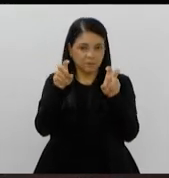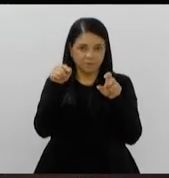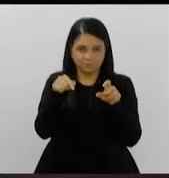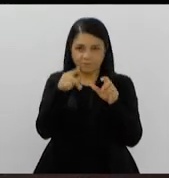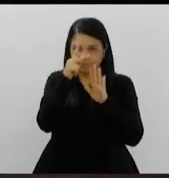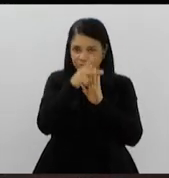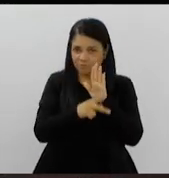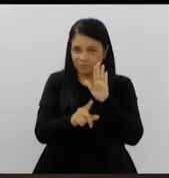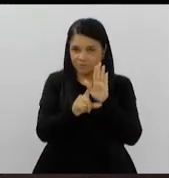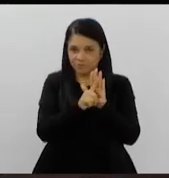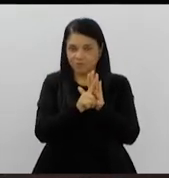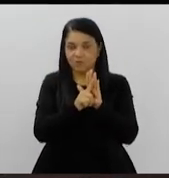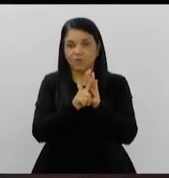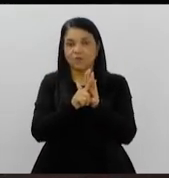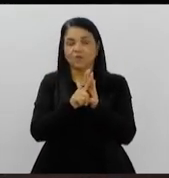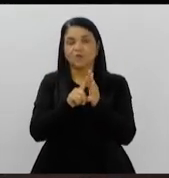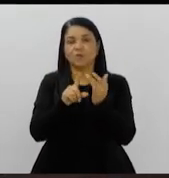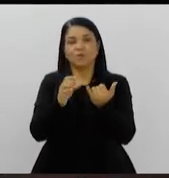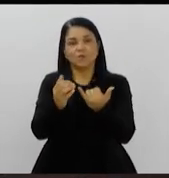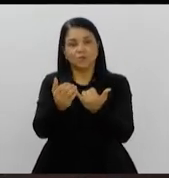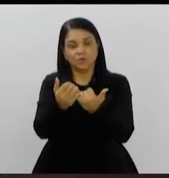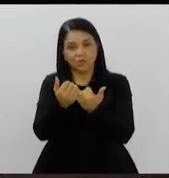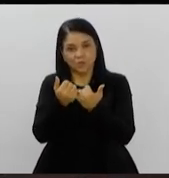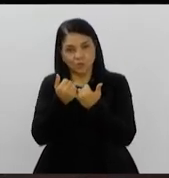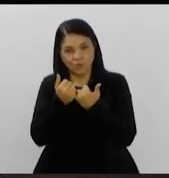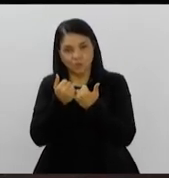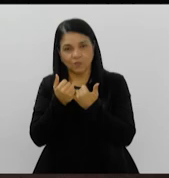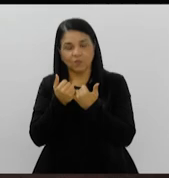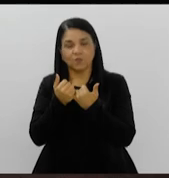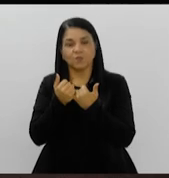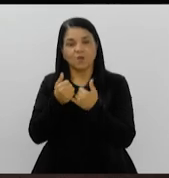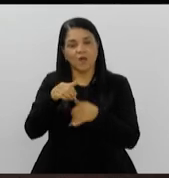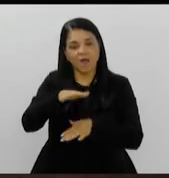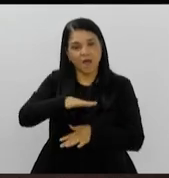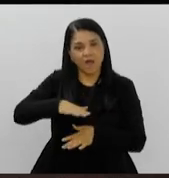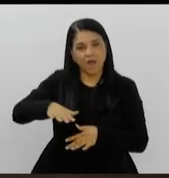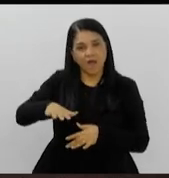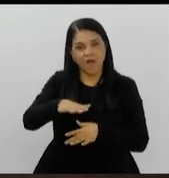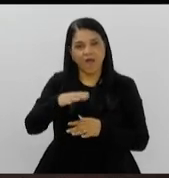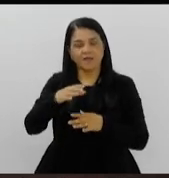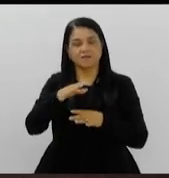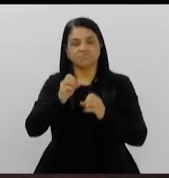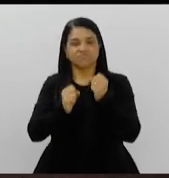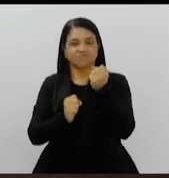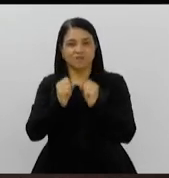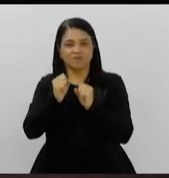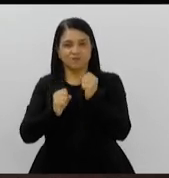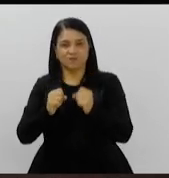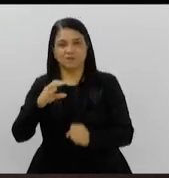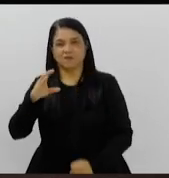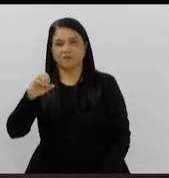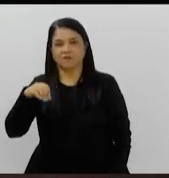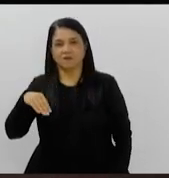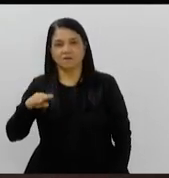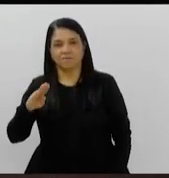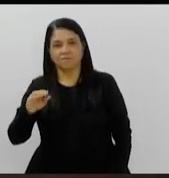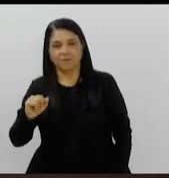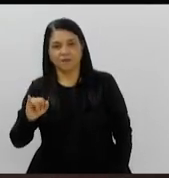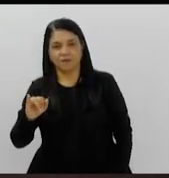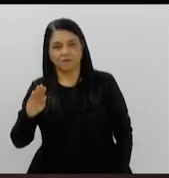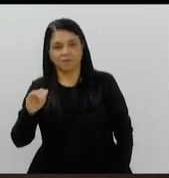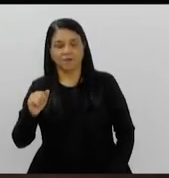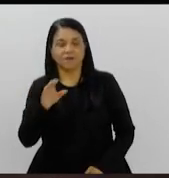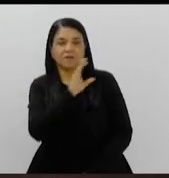é o tombamento da área estrutural da usina Cambaíba em Campos dos Goytacazes,